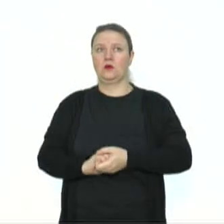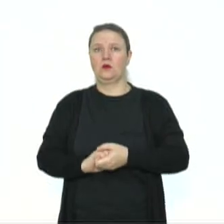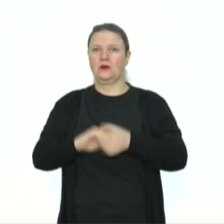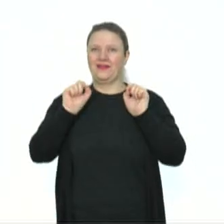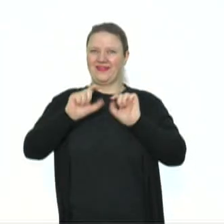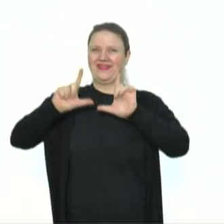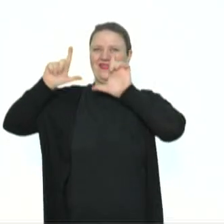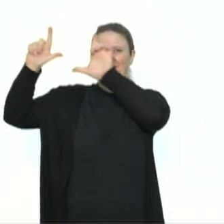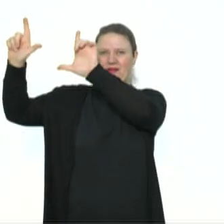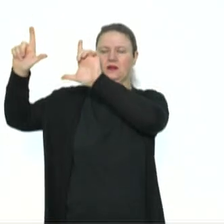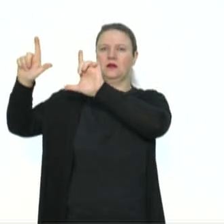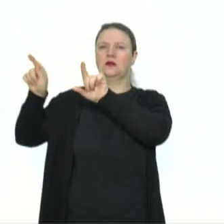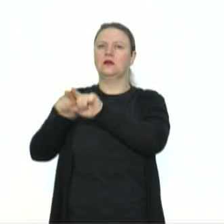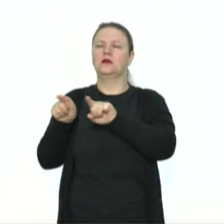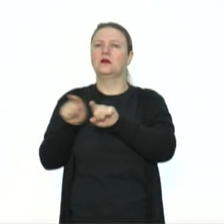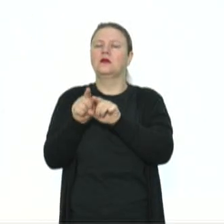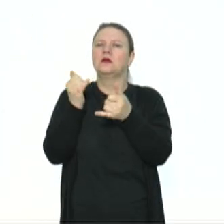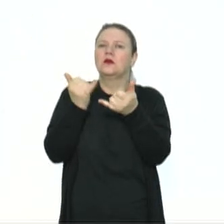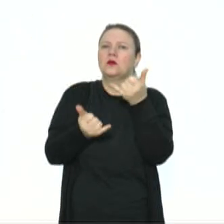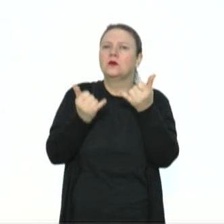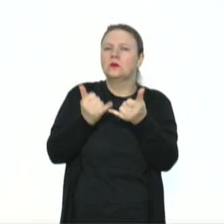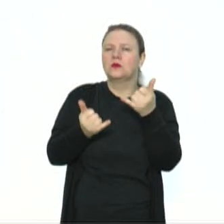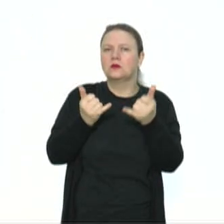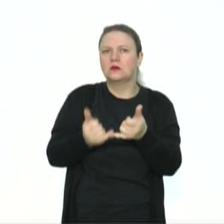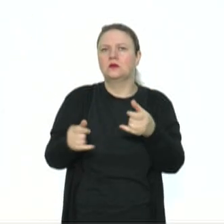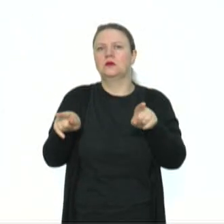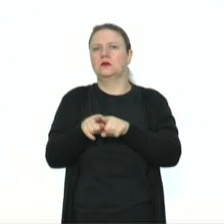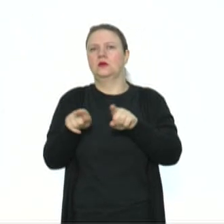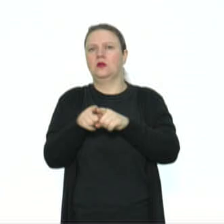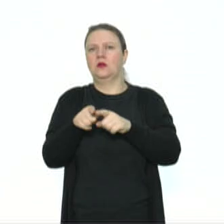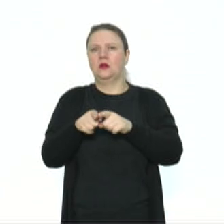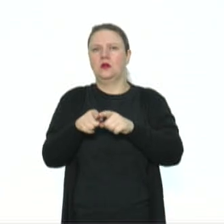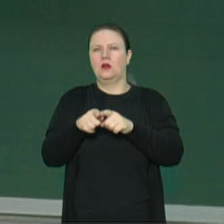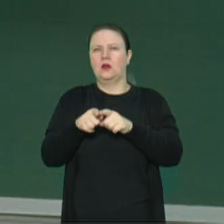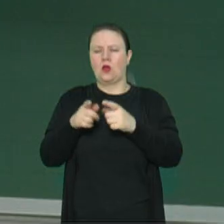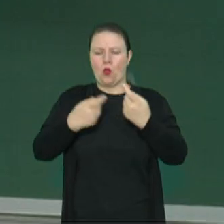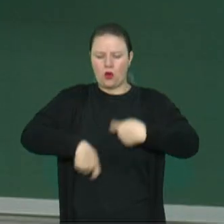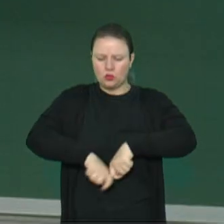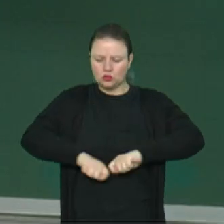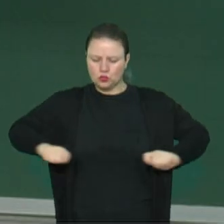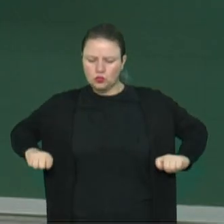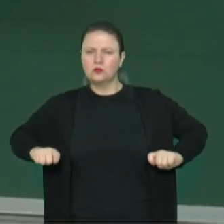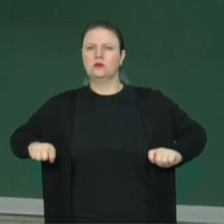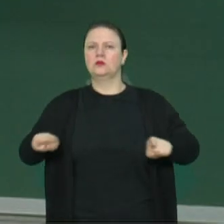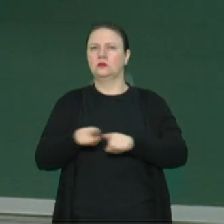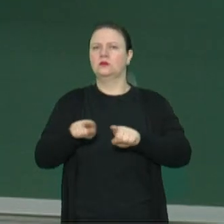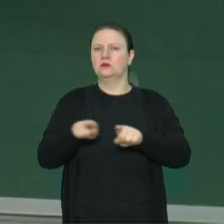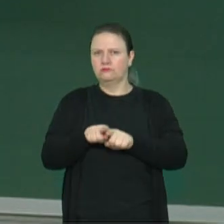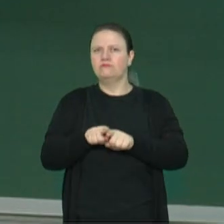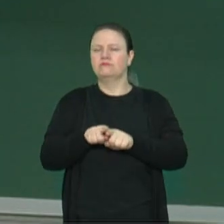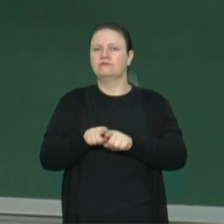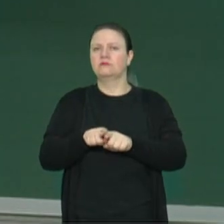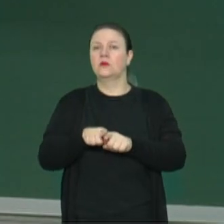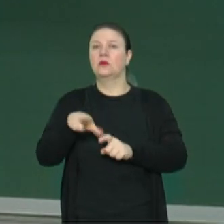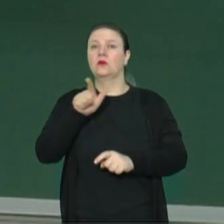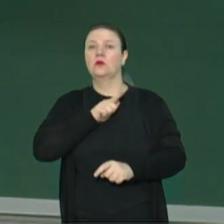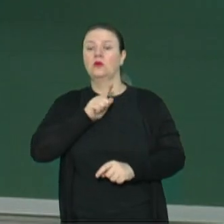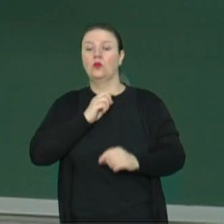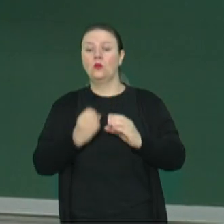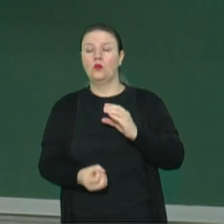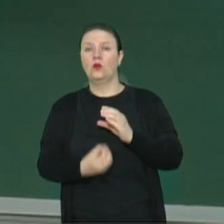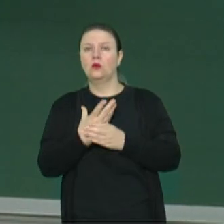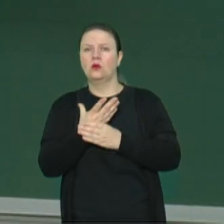retratado aqui. Ele é bastante parecido com aquela modalidade de judô, que nós já vimos, que é a modalidade olímpica, né? Então o judô, quando